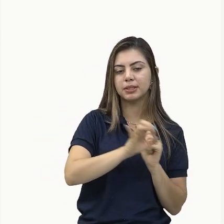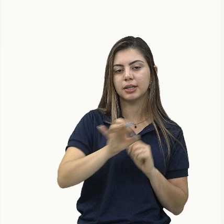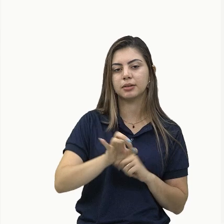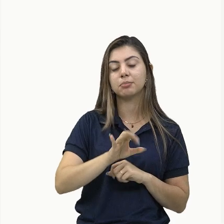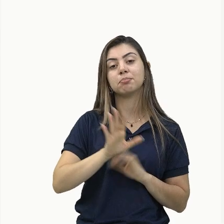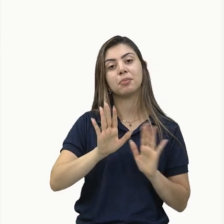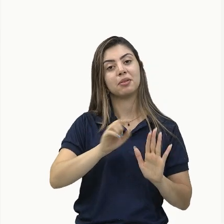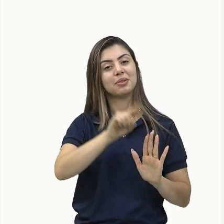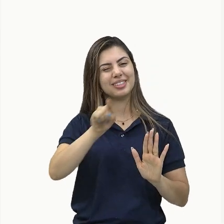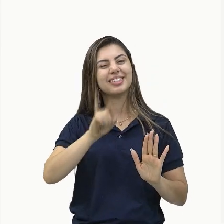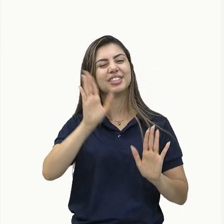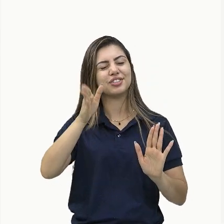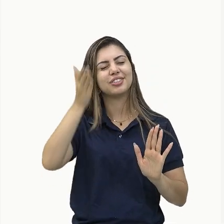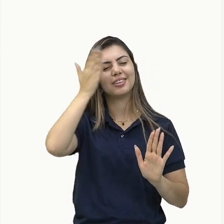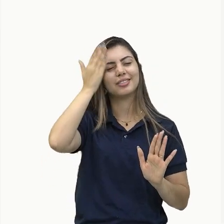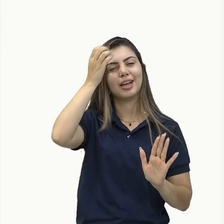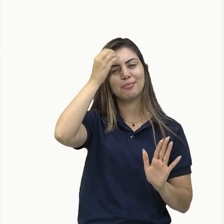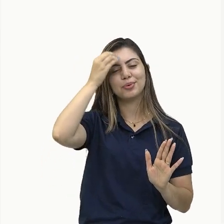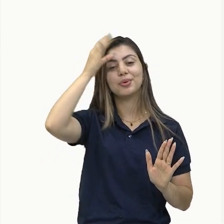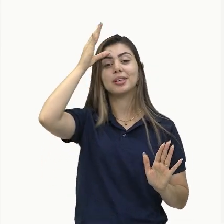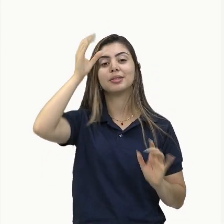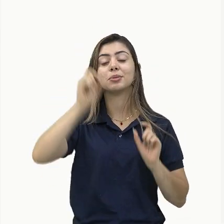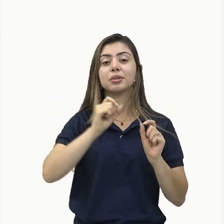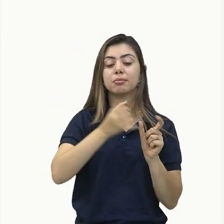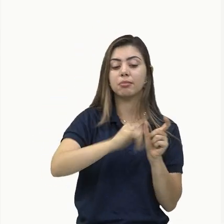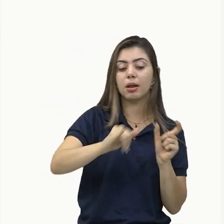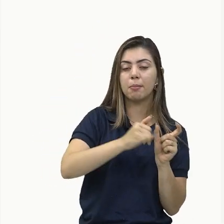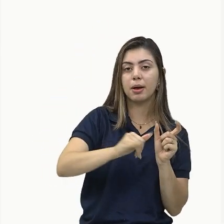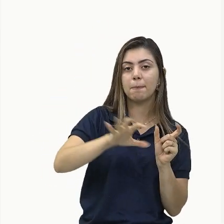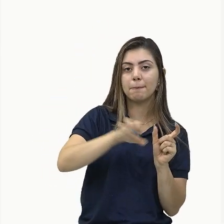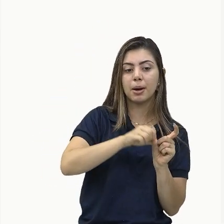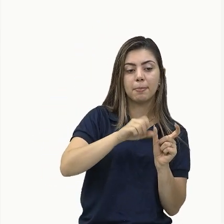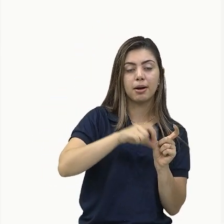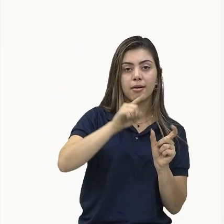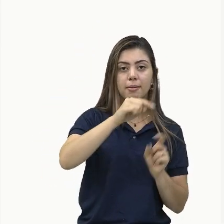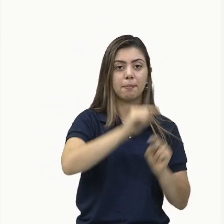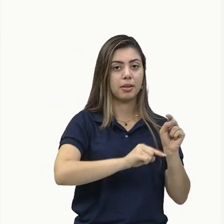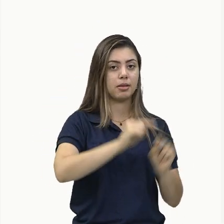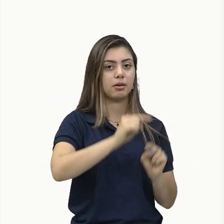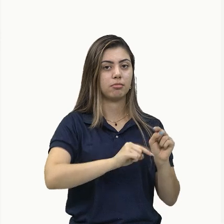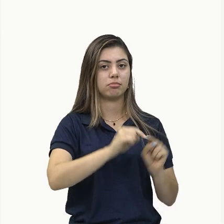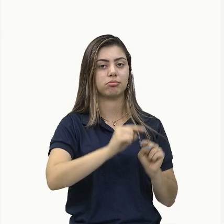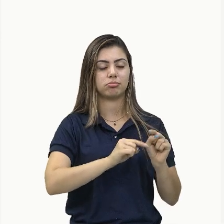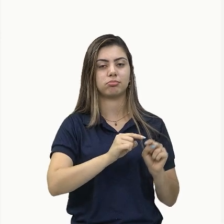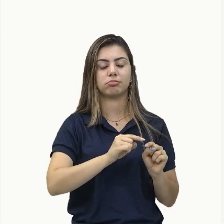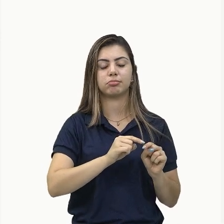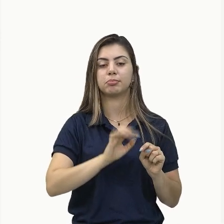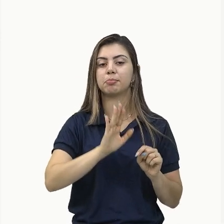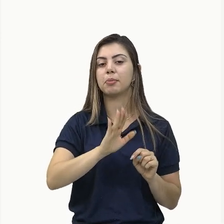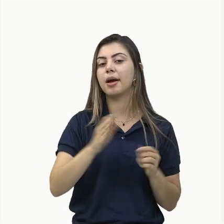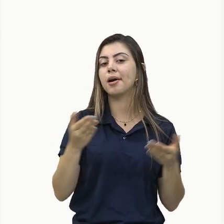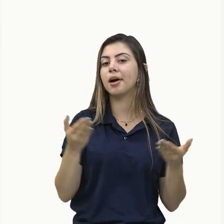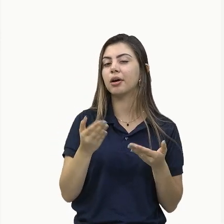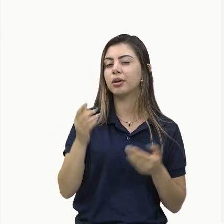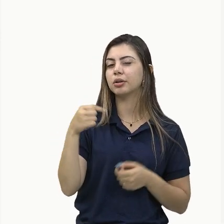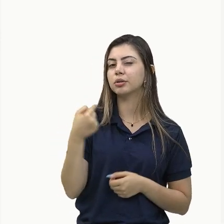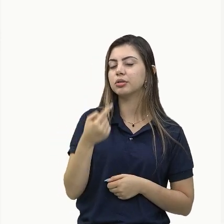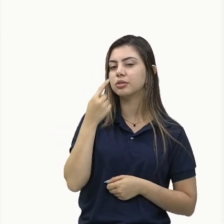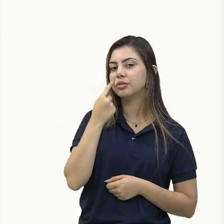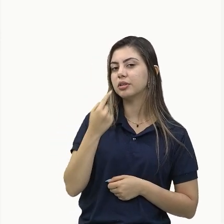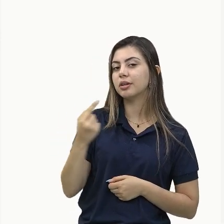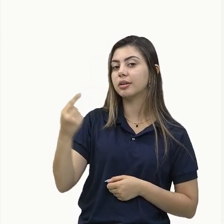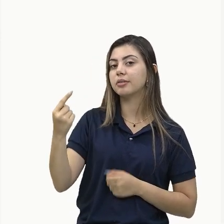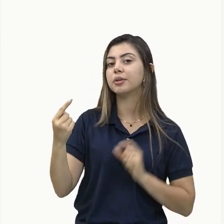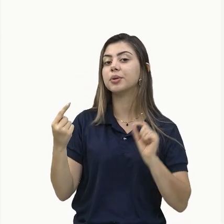os receptores são aqueles aparelhos. Vamos lá verificar o nosso esquema que